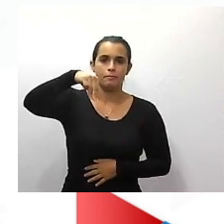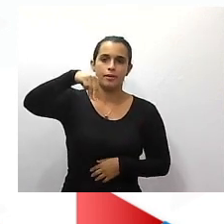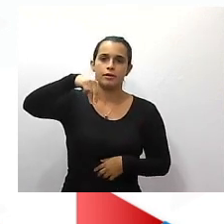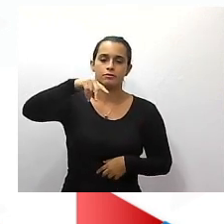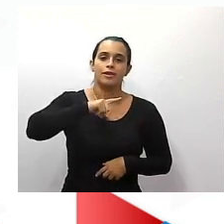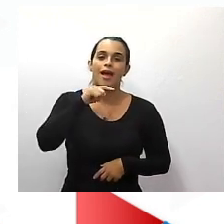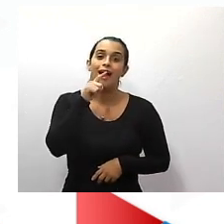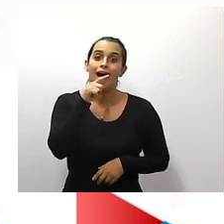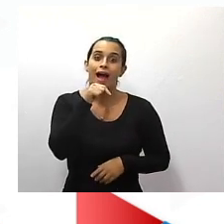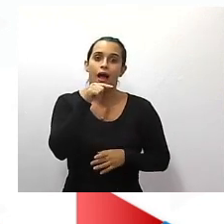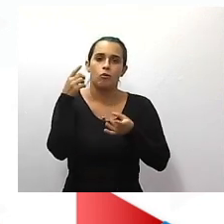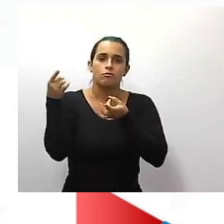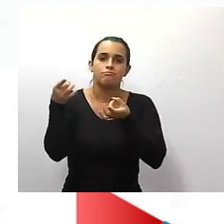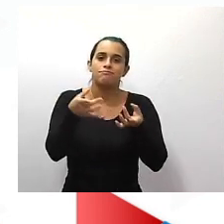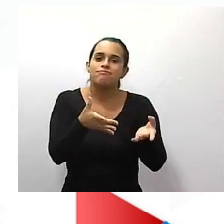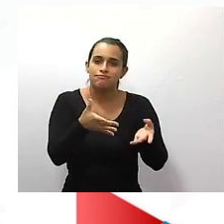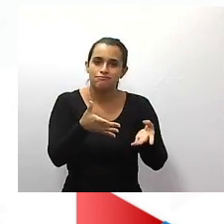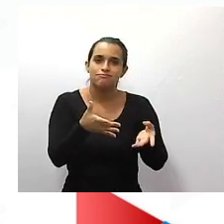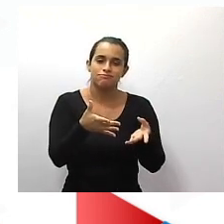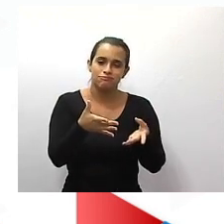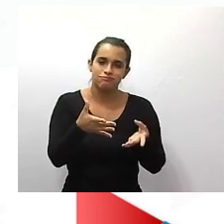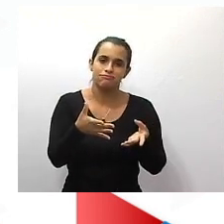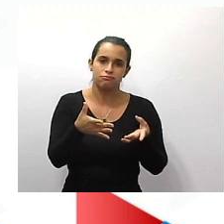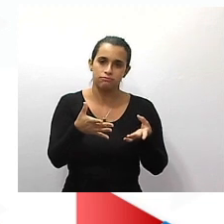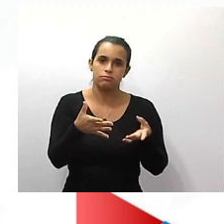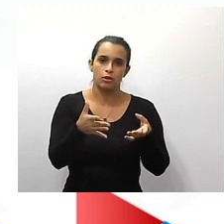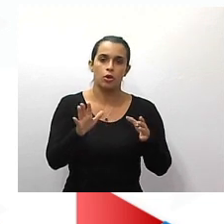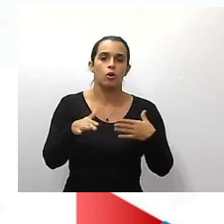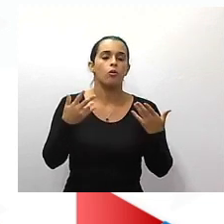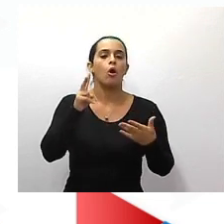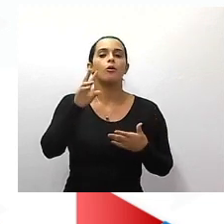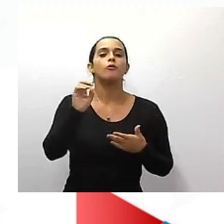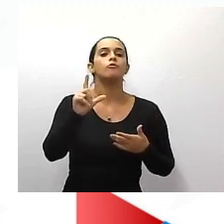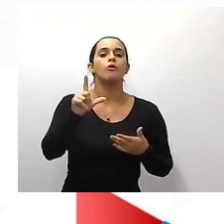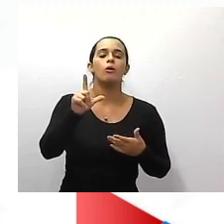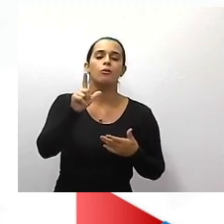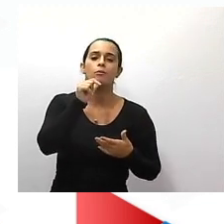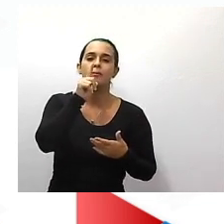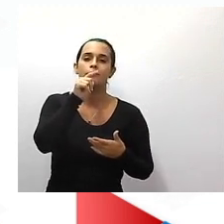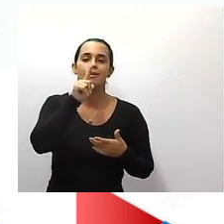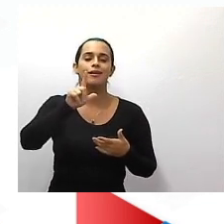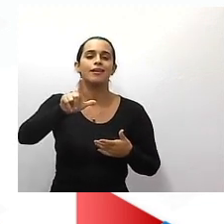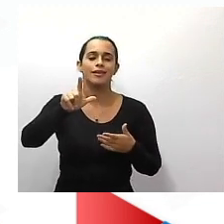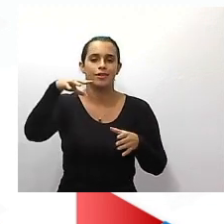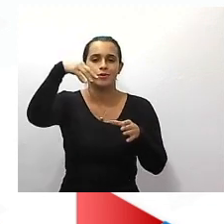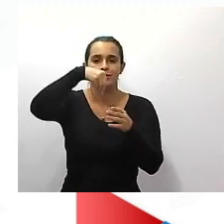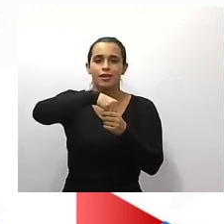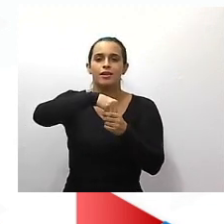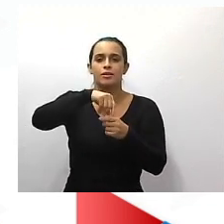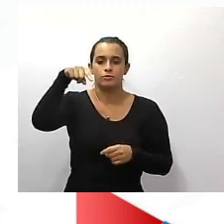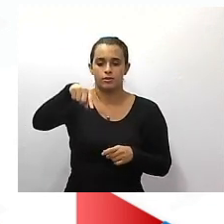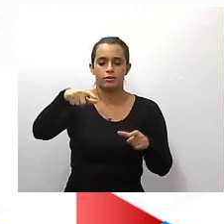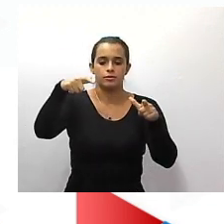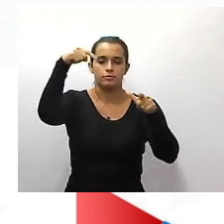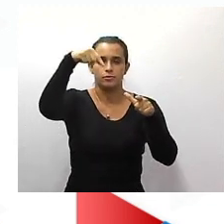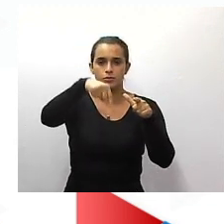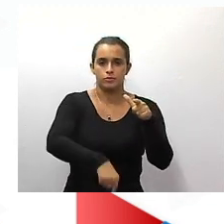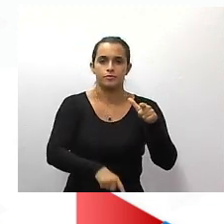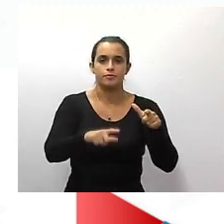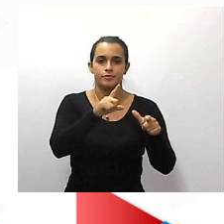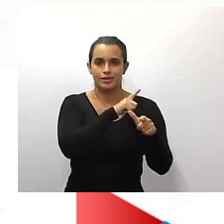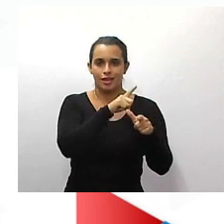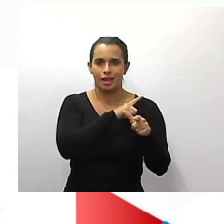do maior para o menor eu multiplico. Fechou? Essa é uma tabelinha para vocês seguirem, porque agora a gente vai fazer a atividade. Vem